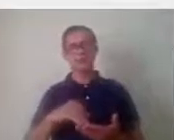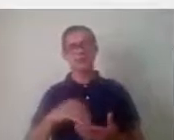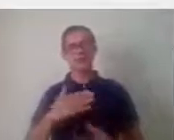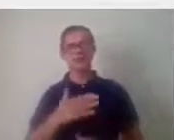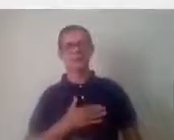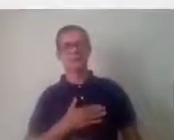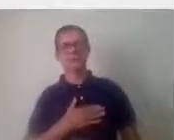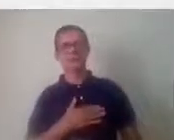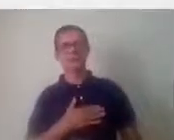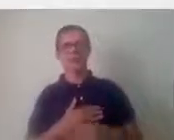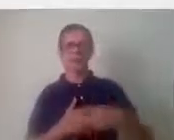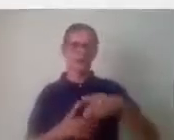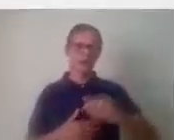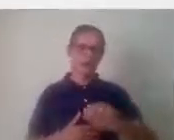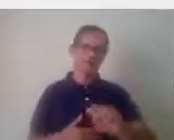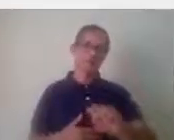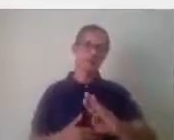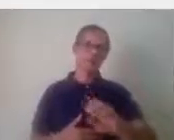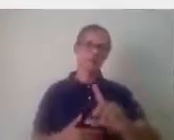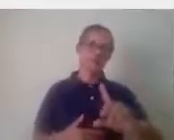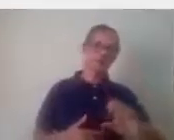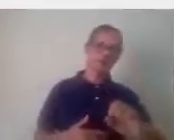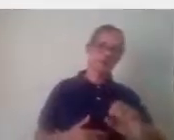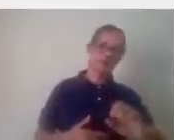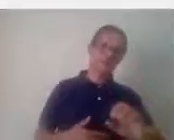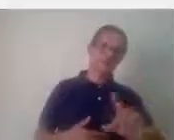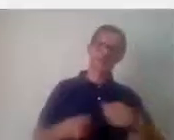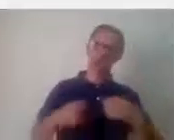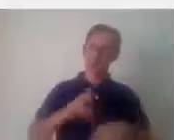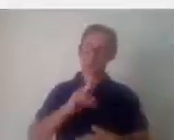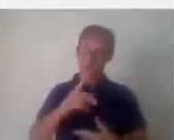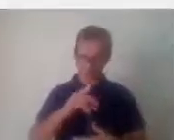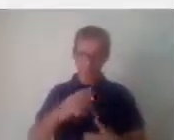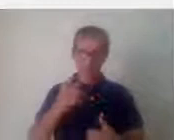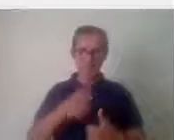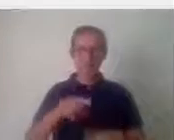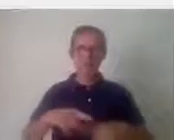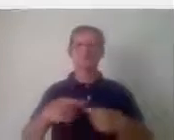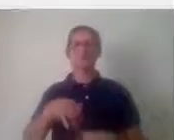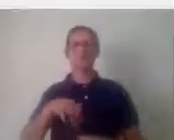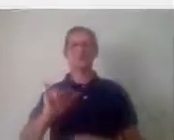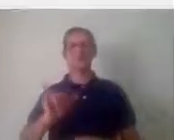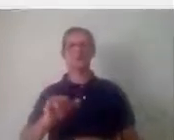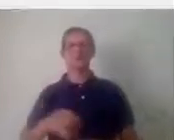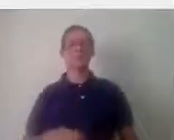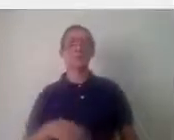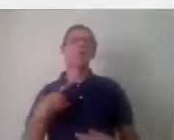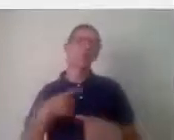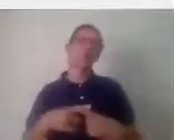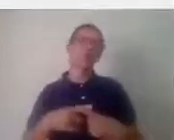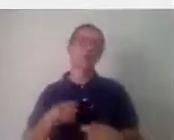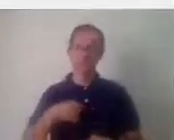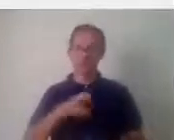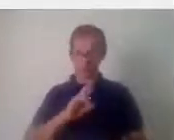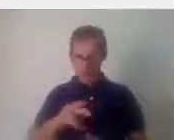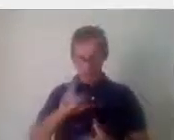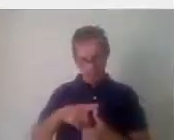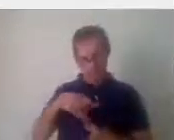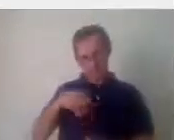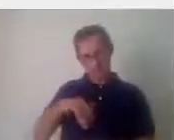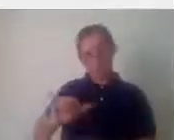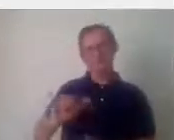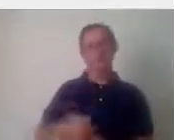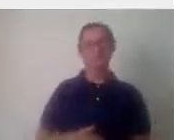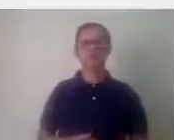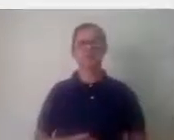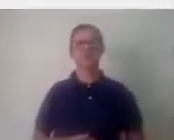minha parábola. Quem que eu tenho que resolver primeiro? Em relação a y. Por que eu tenho que resolver primeiro